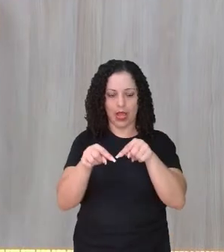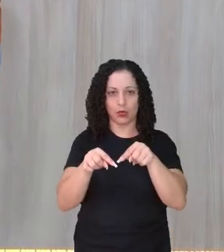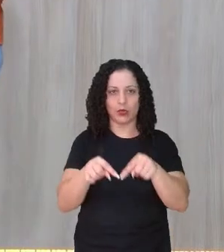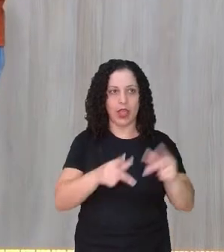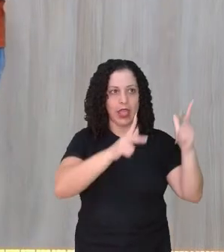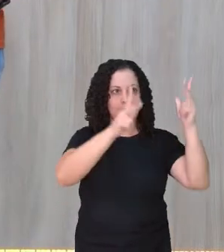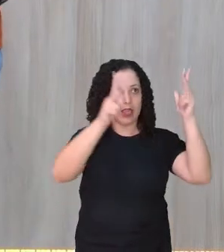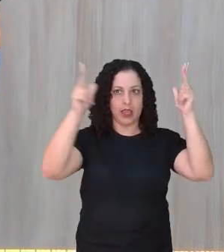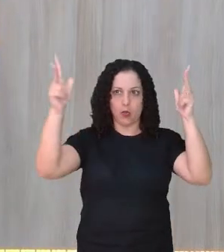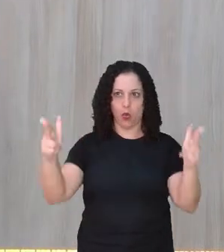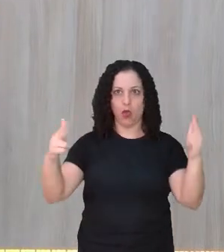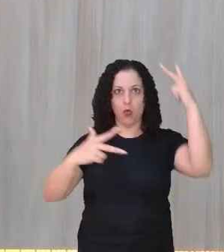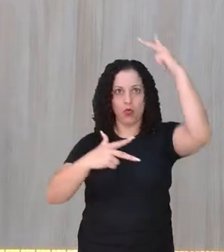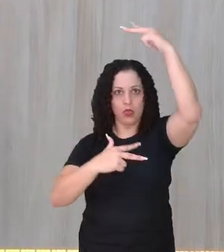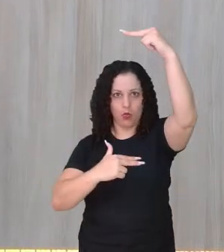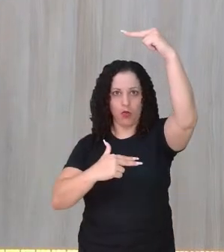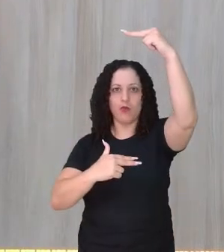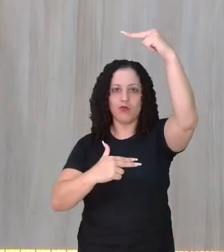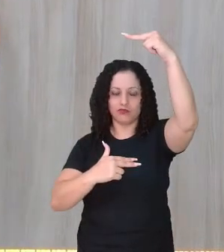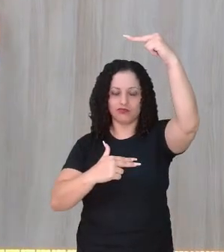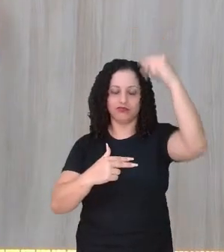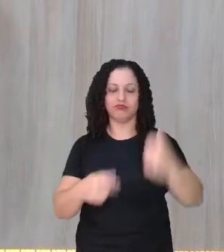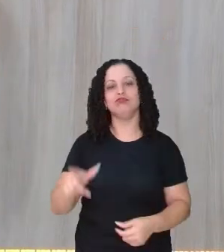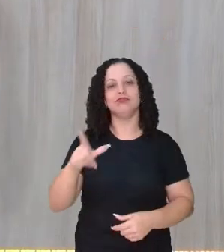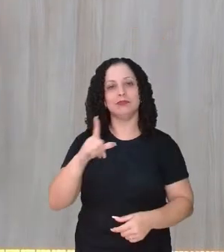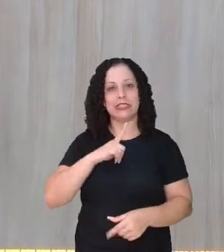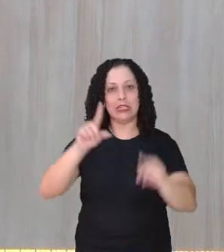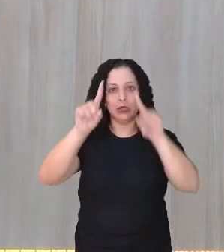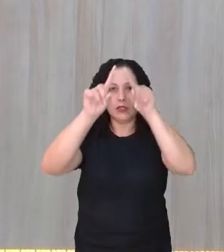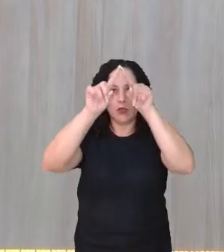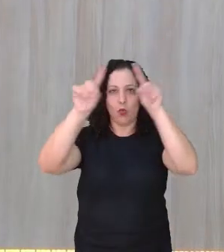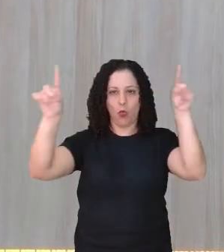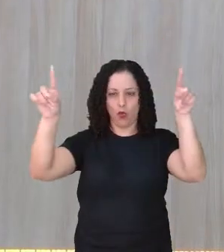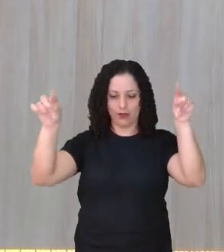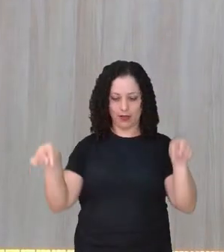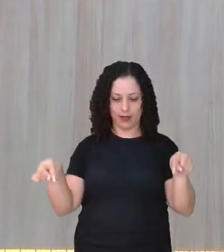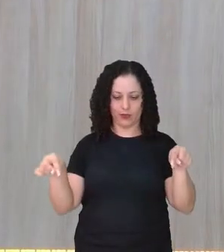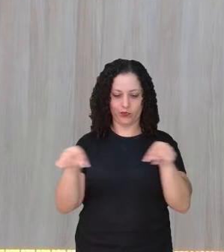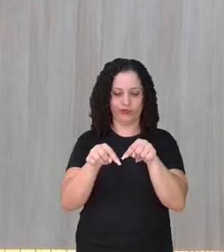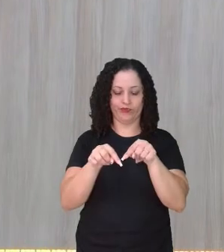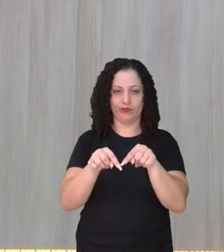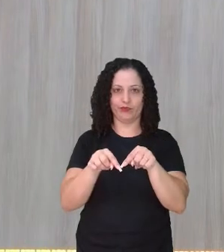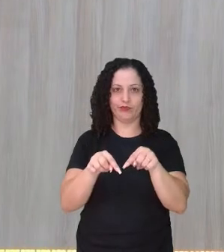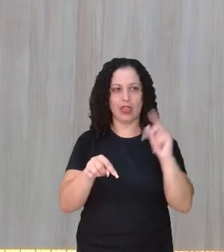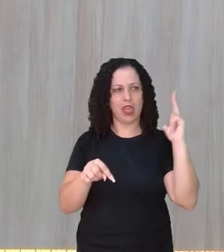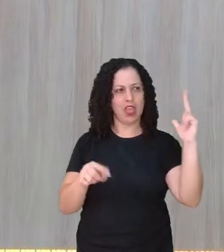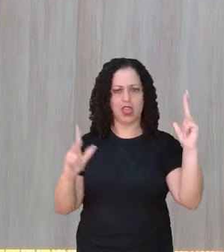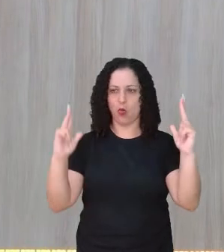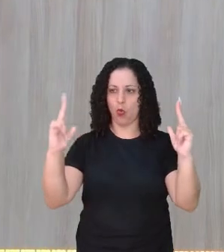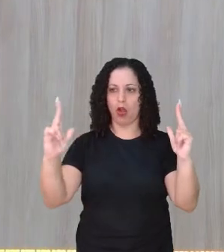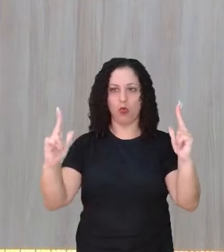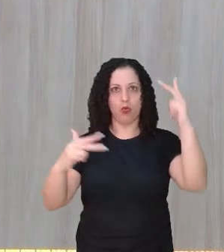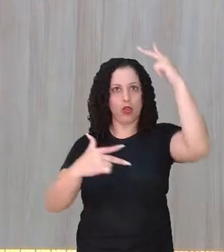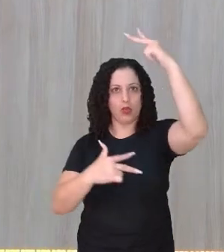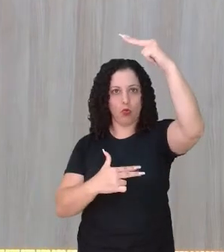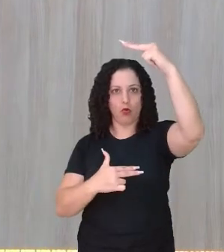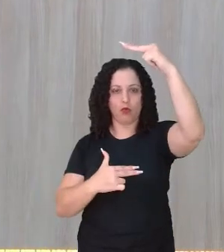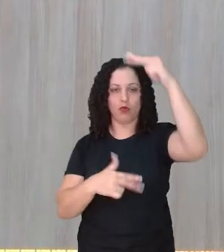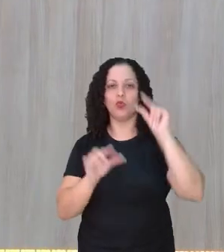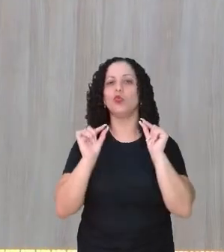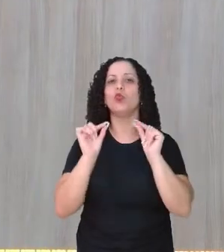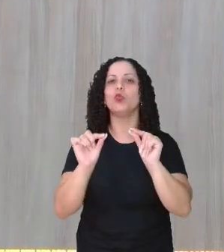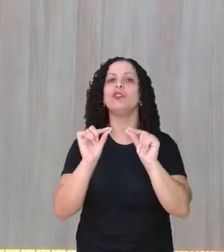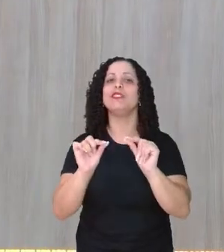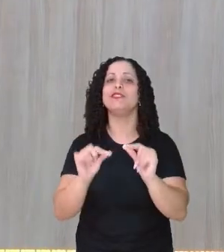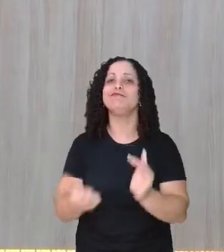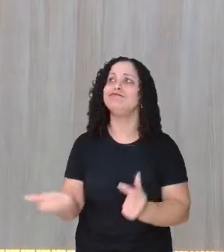o quê? Iguais. Então, se eu tenho que no quadrado, todos os lados eles são iguais, o que é que eu posso